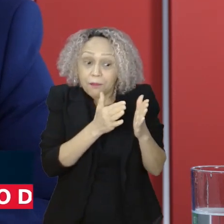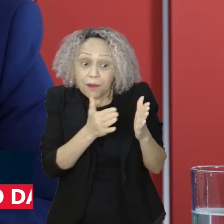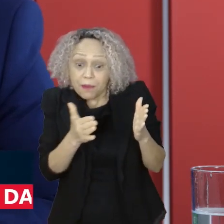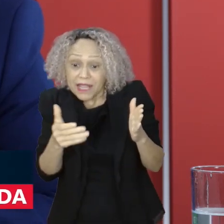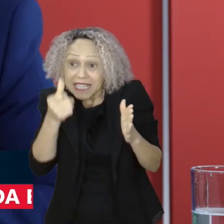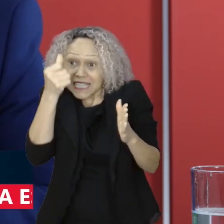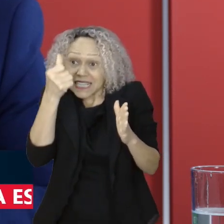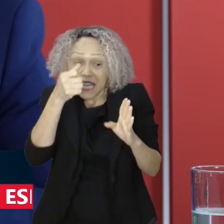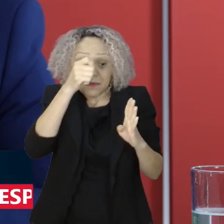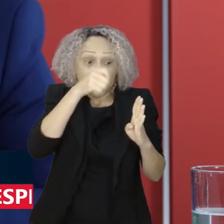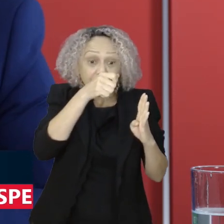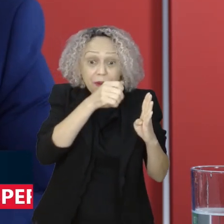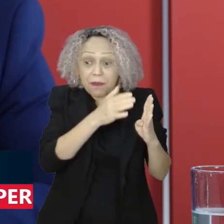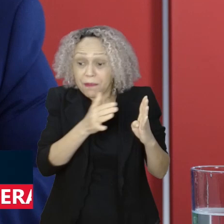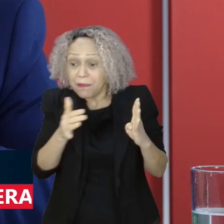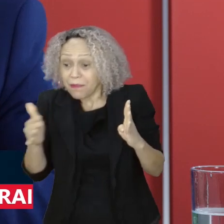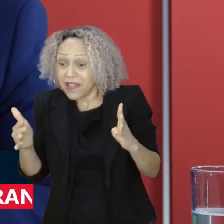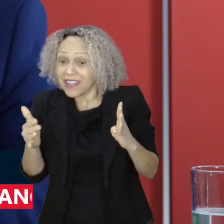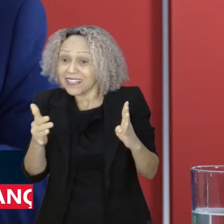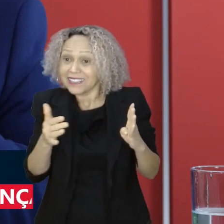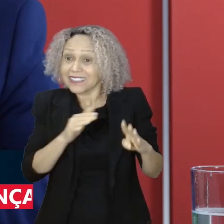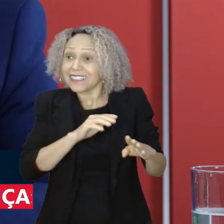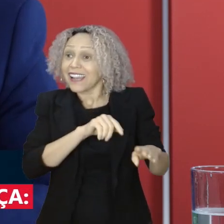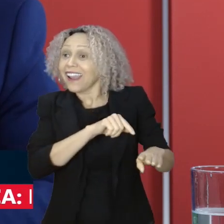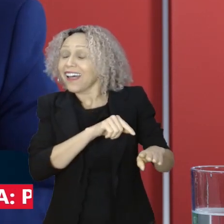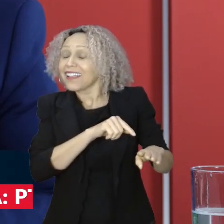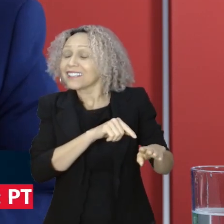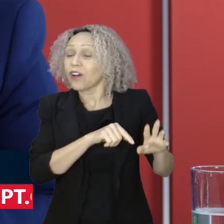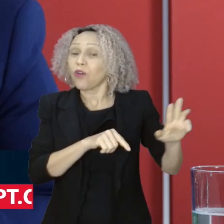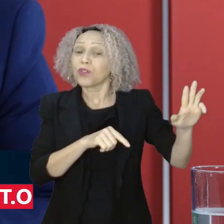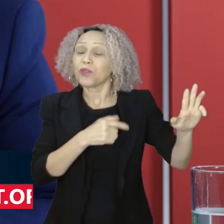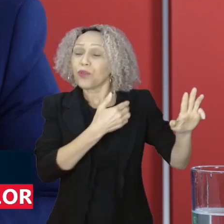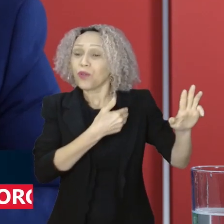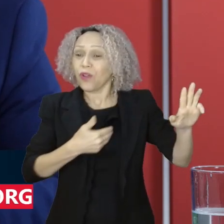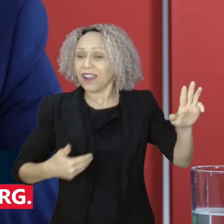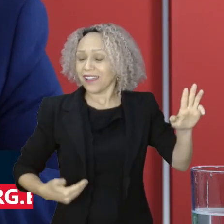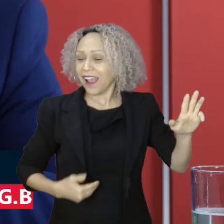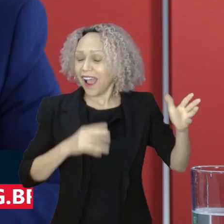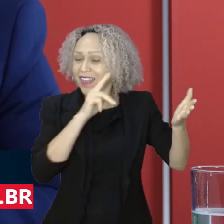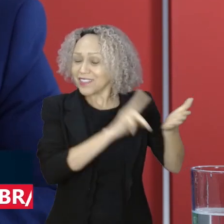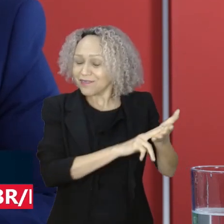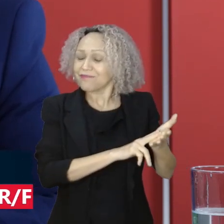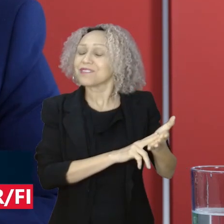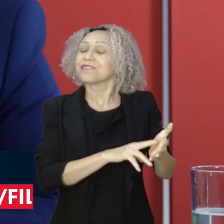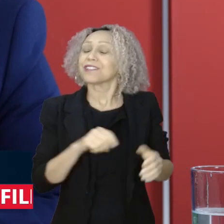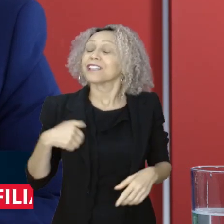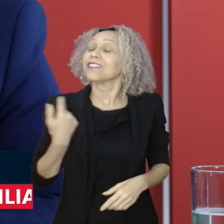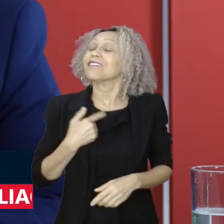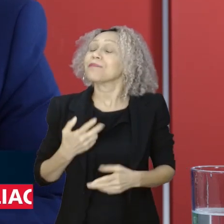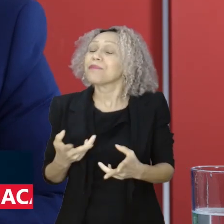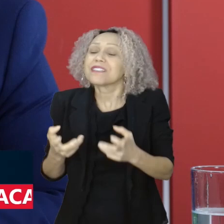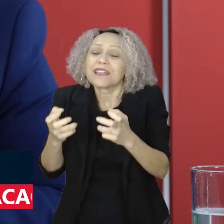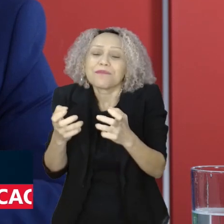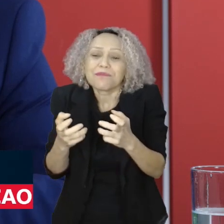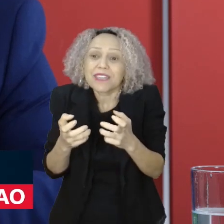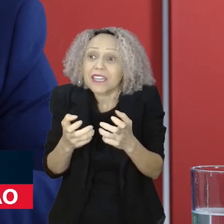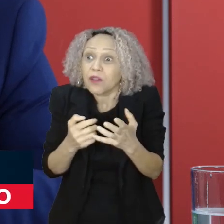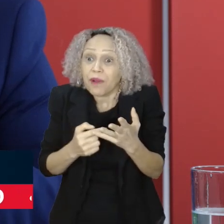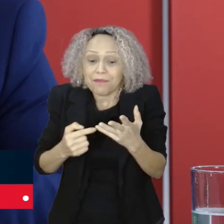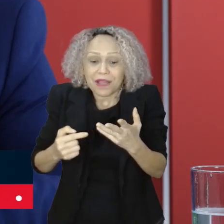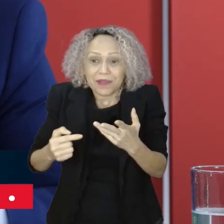presidente Lula, a gente pode comemorar resultados muito expressivos. O conjunto de políticas públicas que